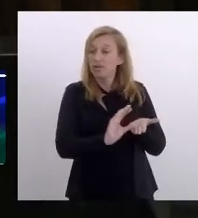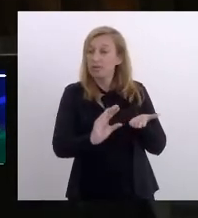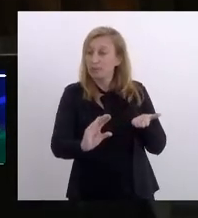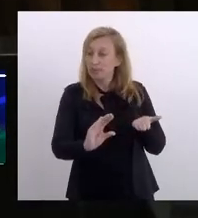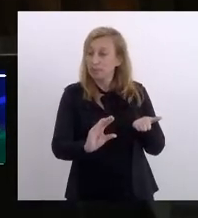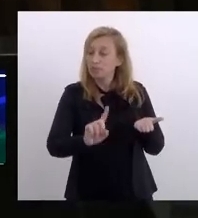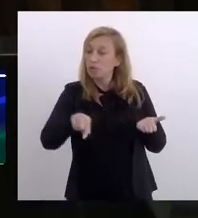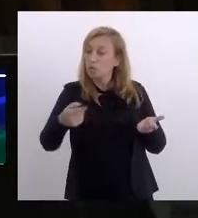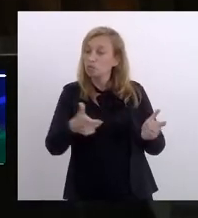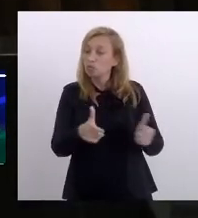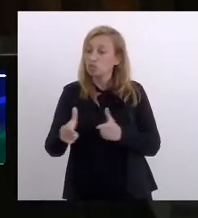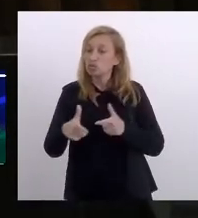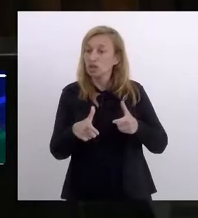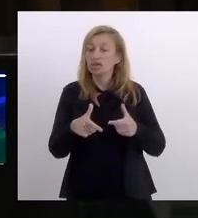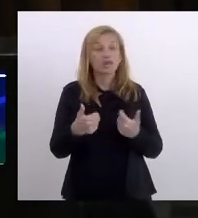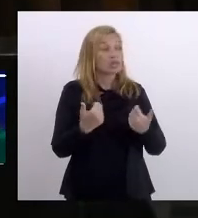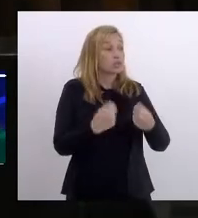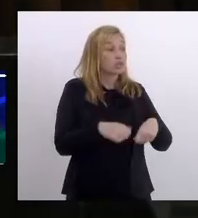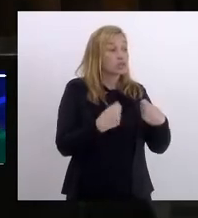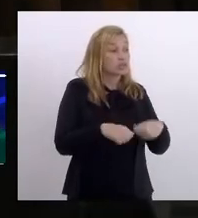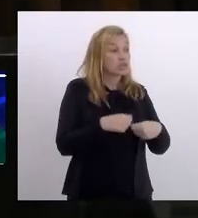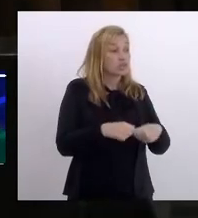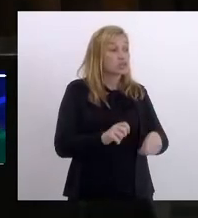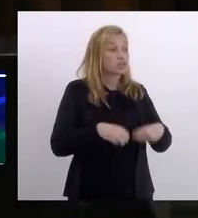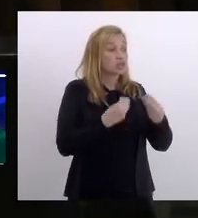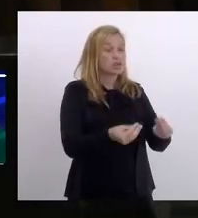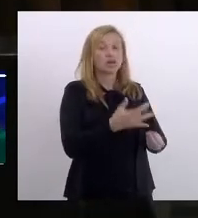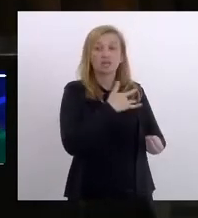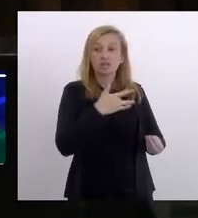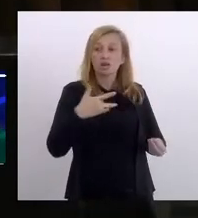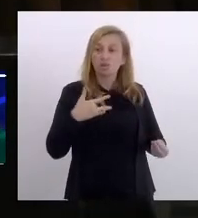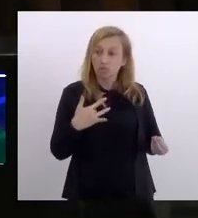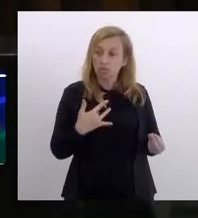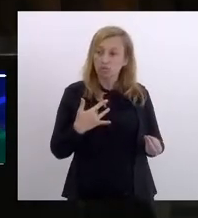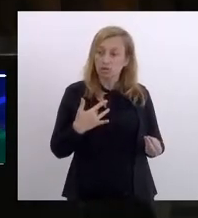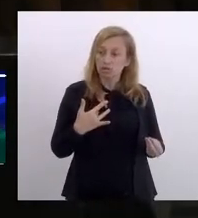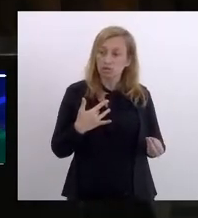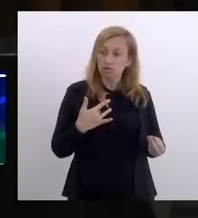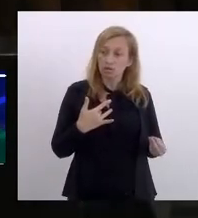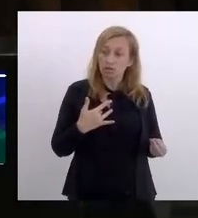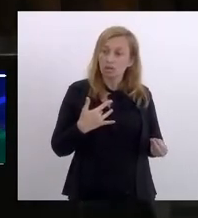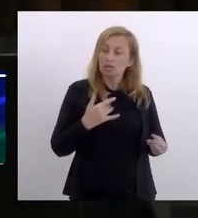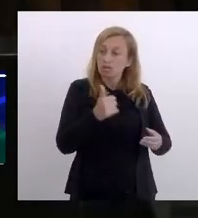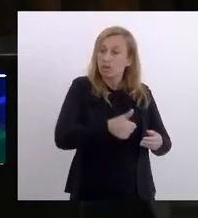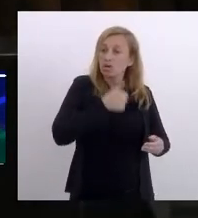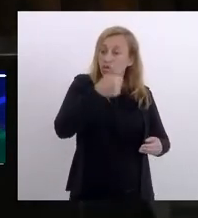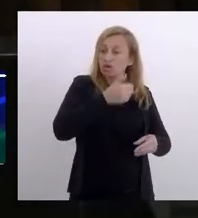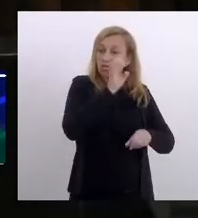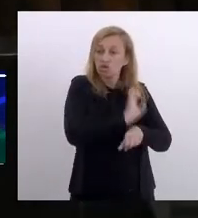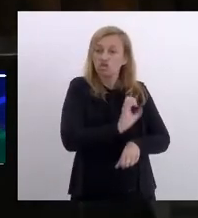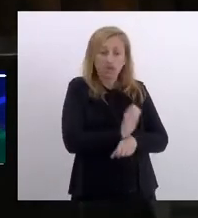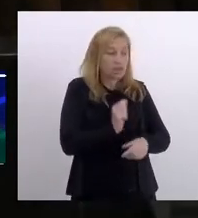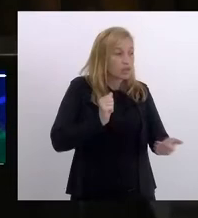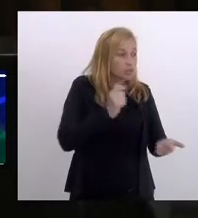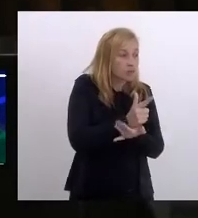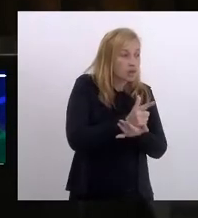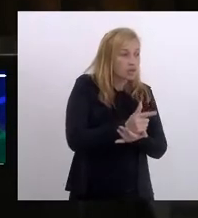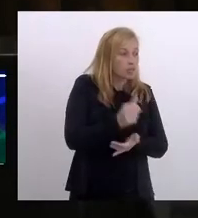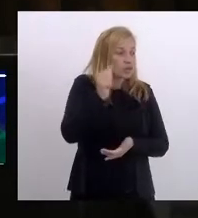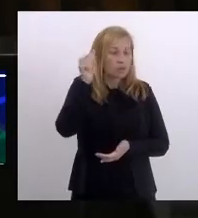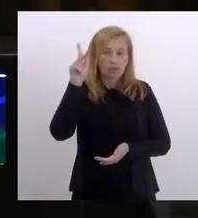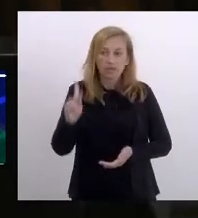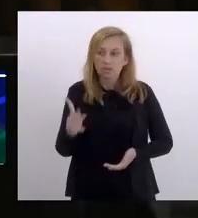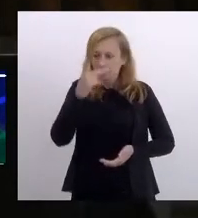que deveriam garantir saúde financeira para o Estado e pagamento de aposentadorias